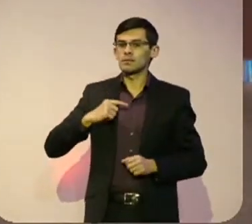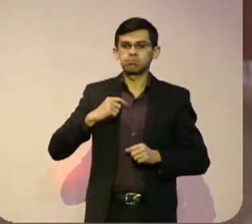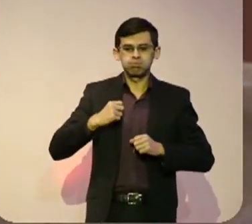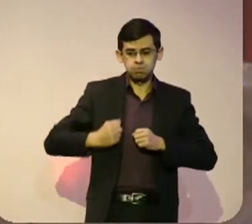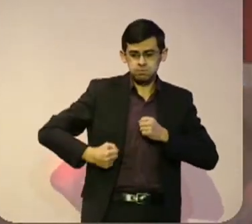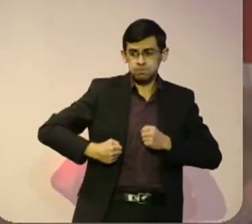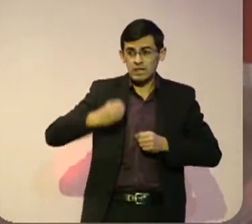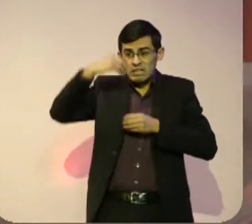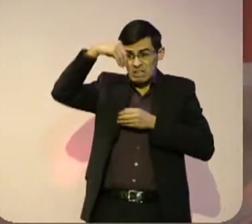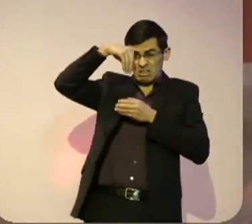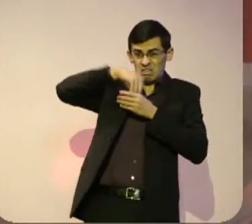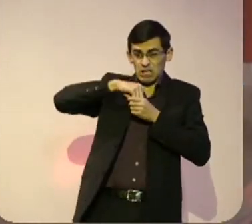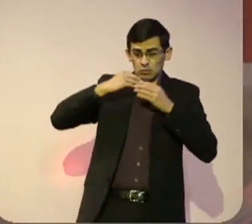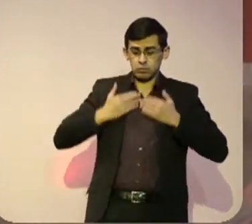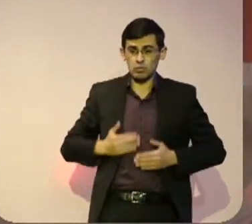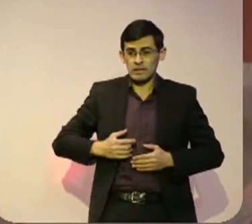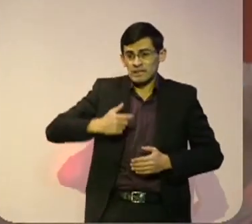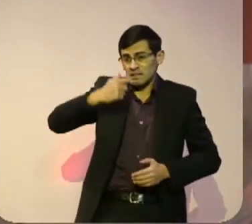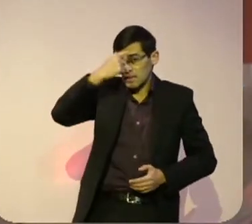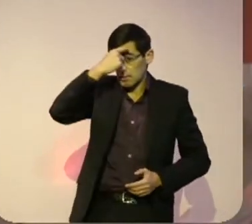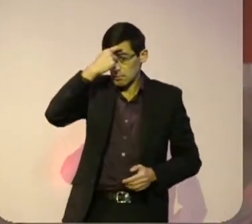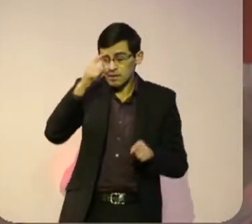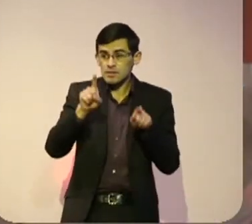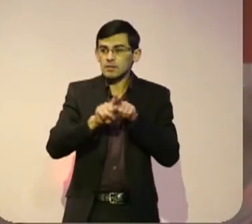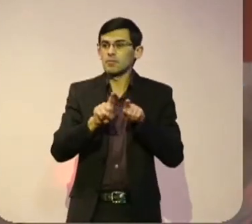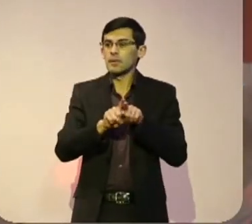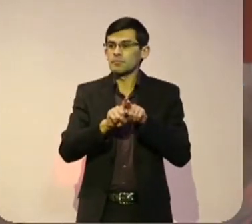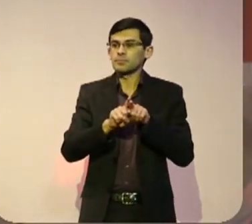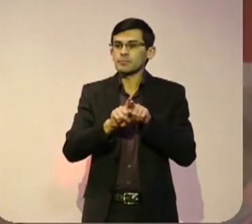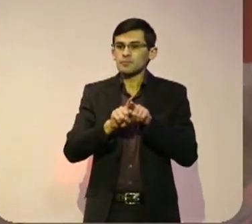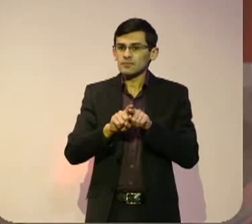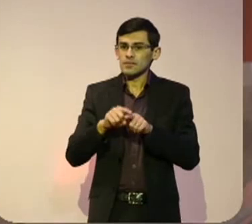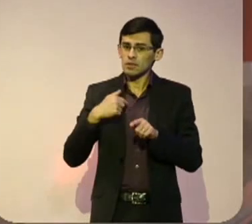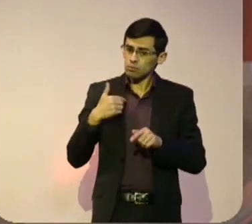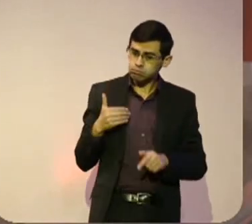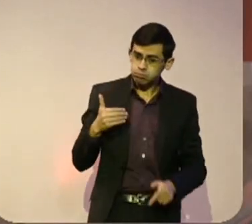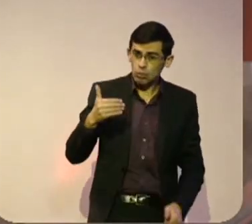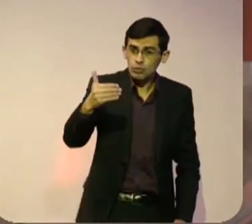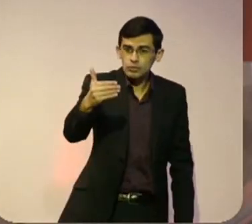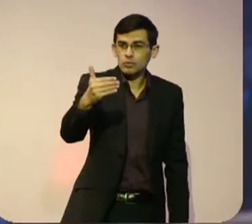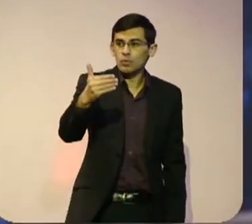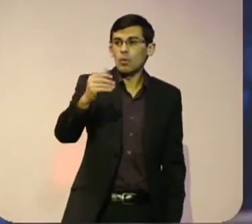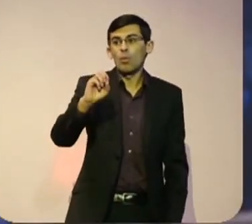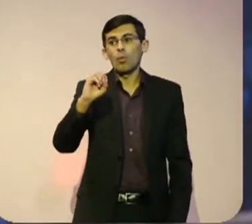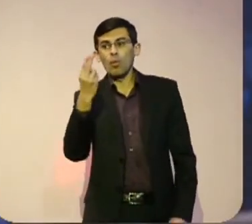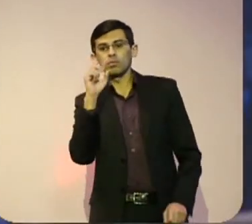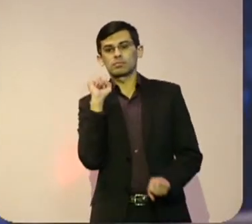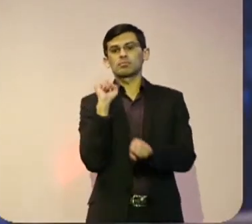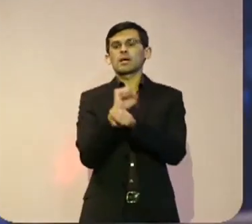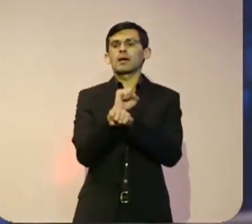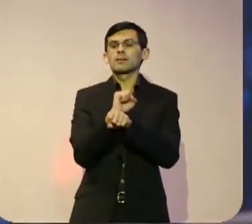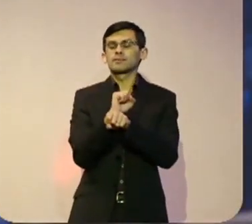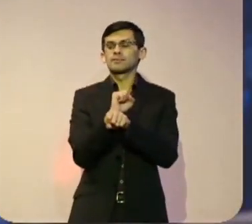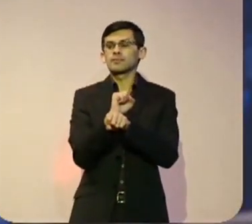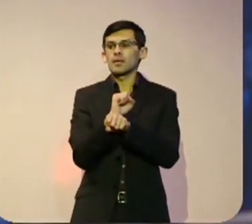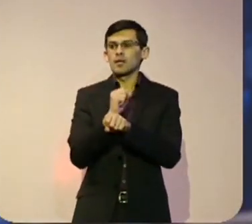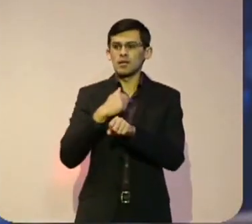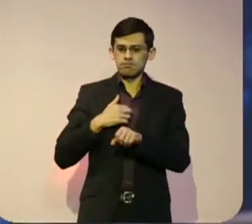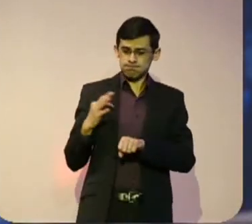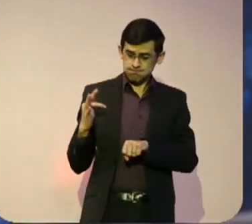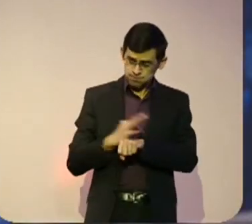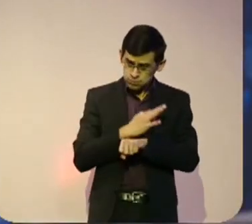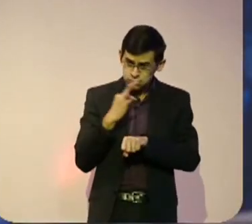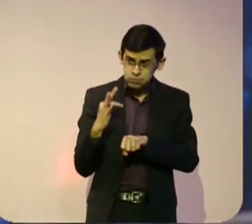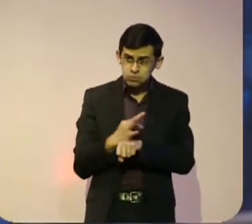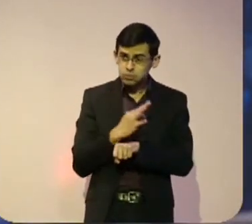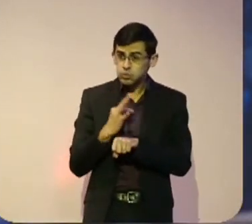que acontece dentro da gente, na nossa mente. Vou prosseguir ou vou parar? Vou